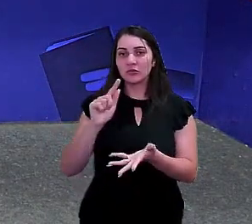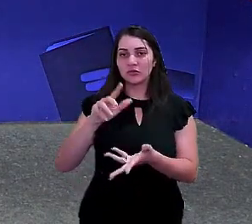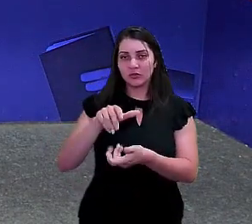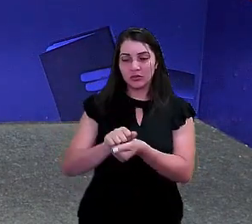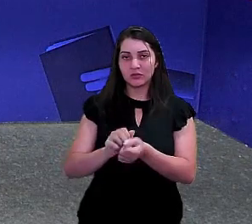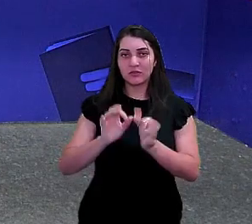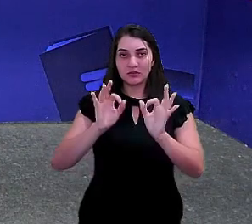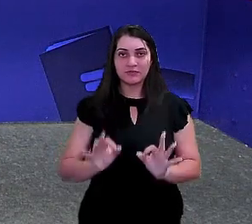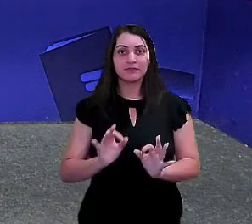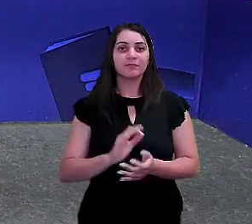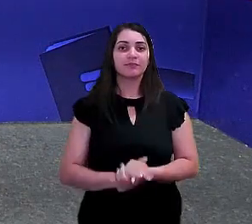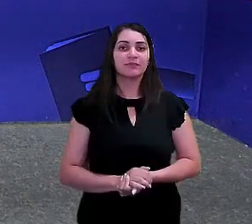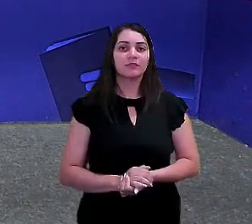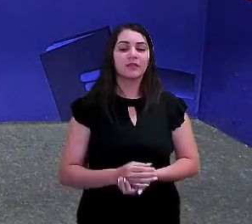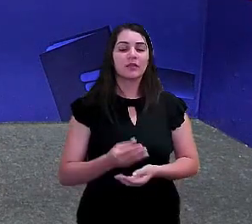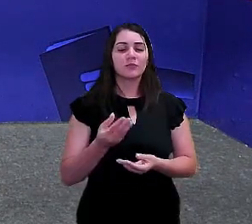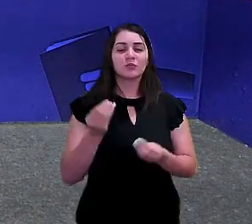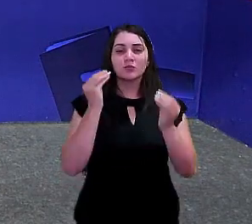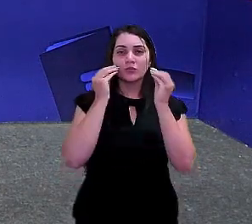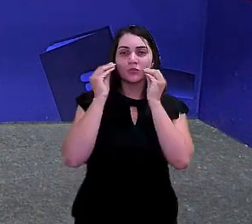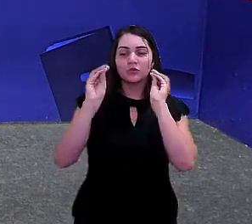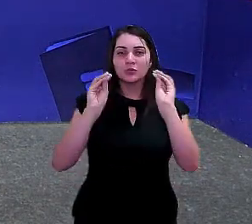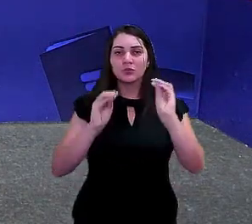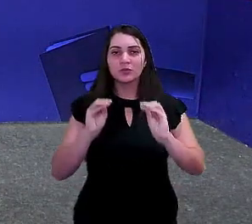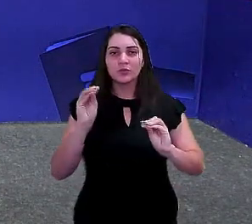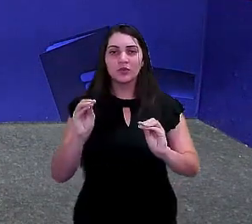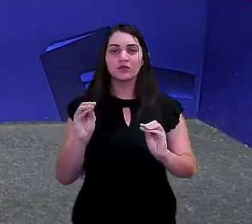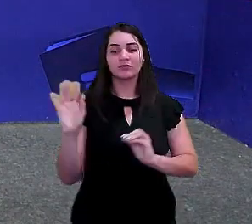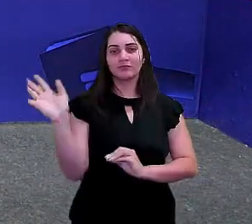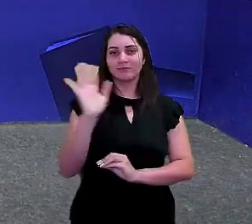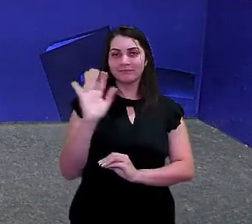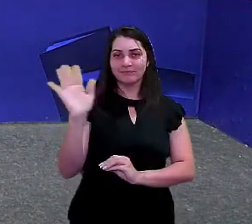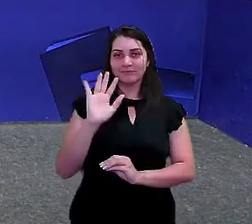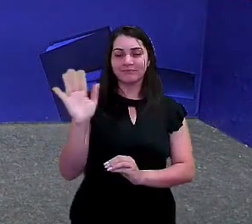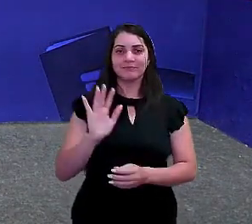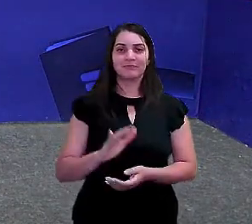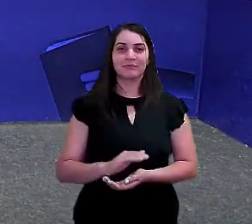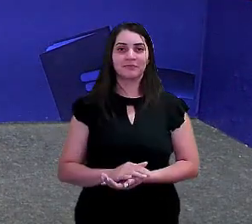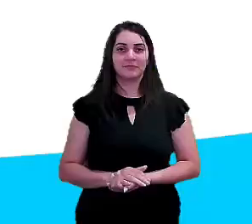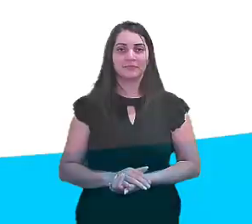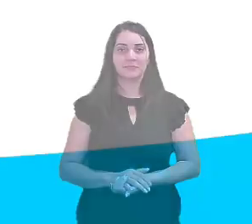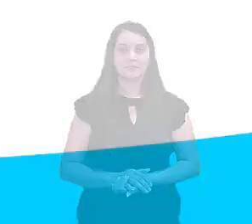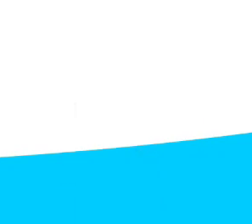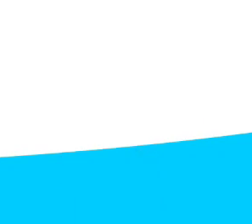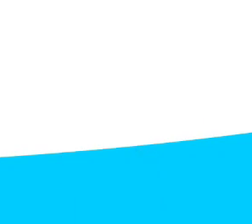certo? Então, beijos em todos vocês e até a próxima aula. Tchau, tchau.